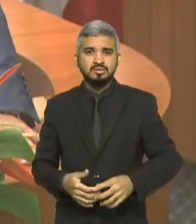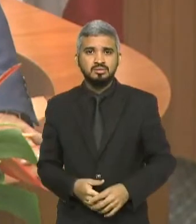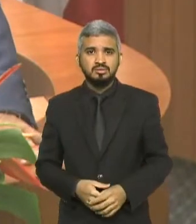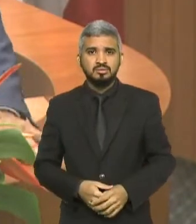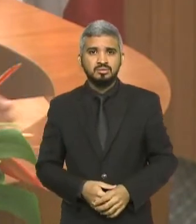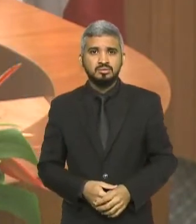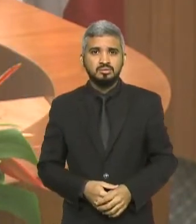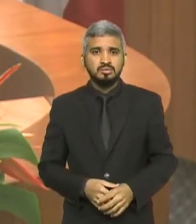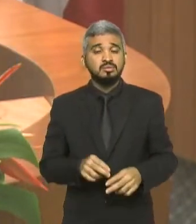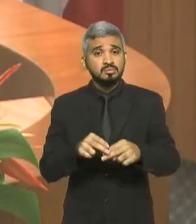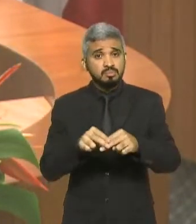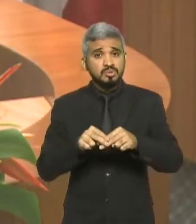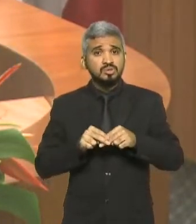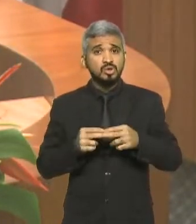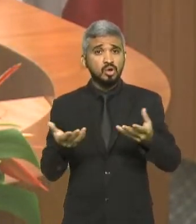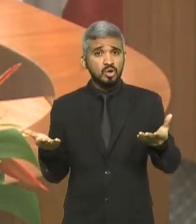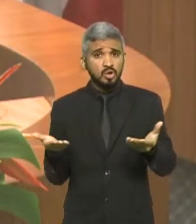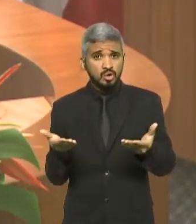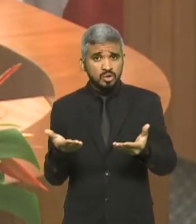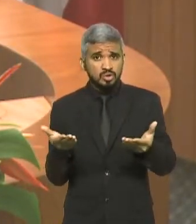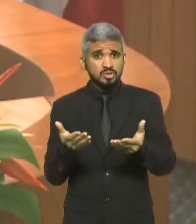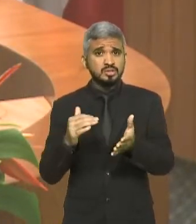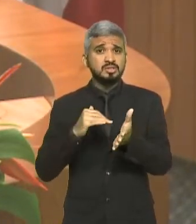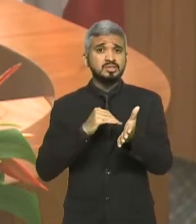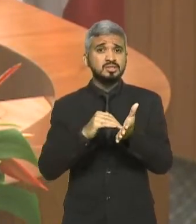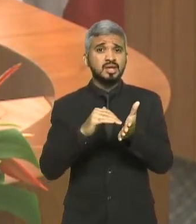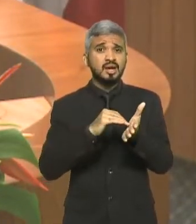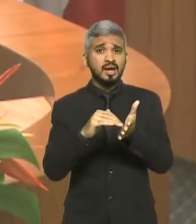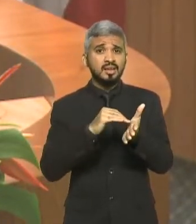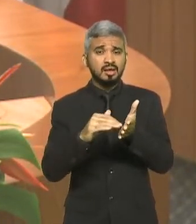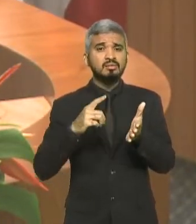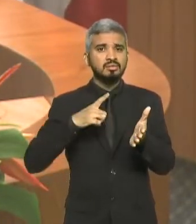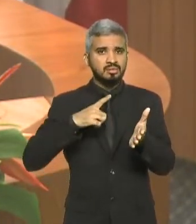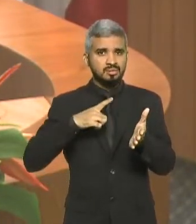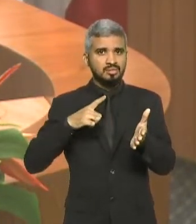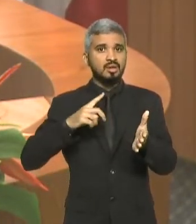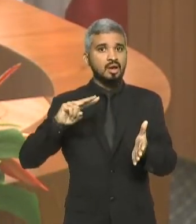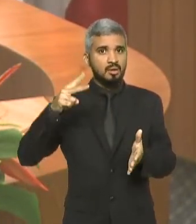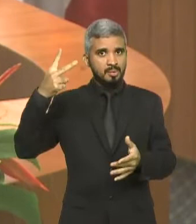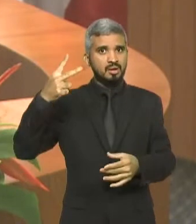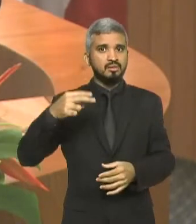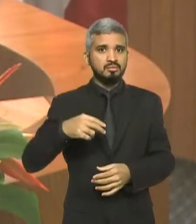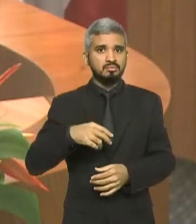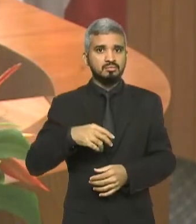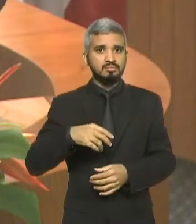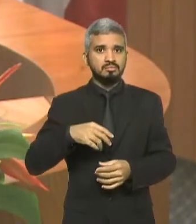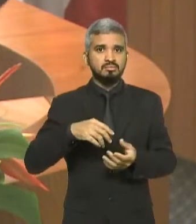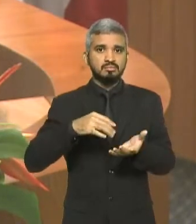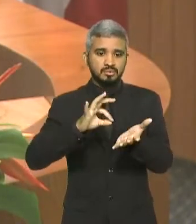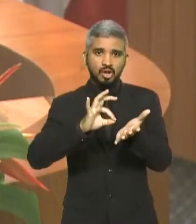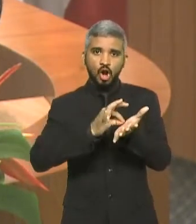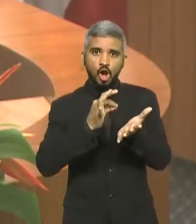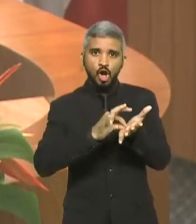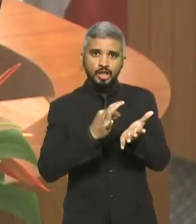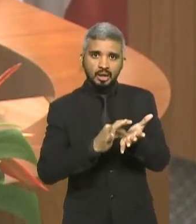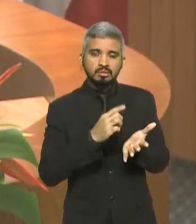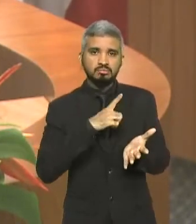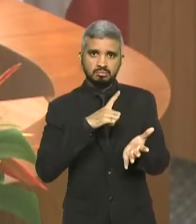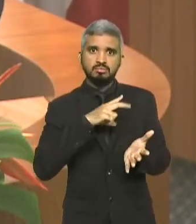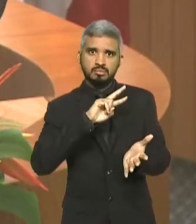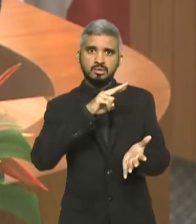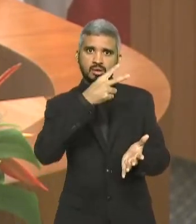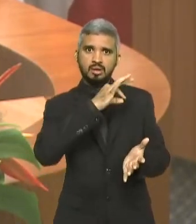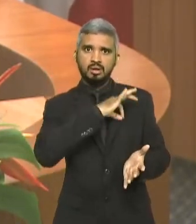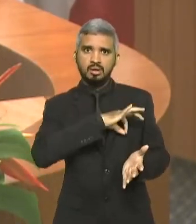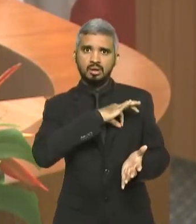são esses que estão no Estado hoje e ainda recebem aumento. O cargo comissionado ainda recebe aumento. O servidor público do Estado do